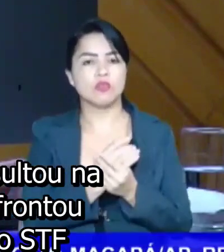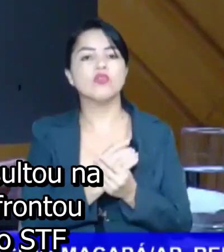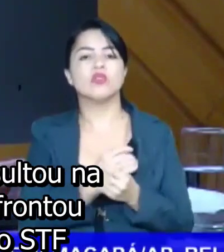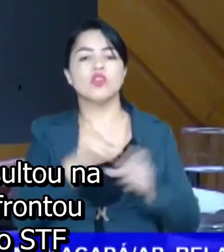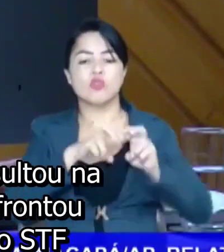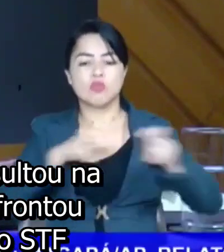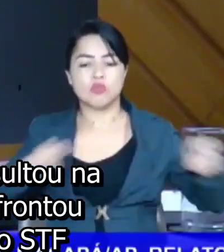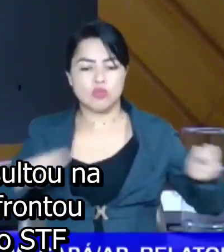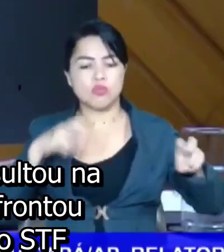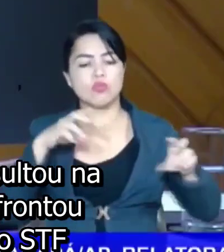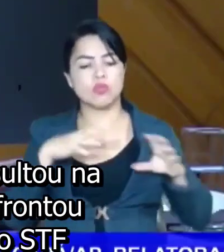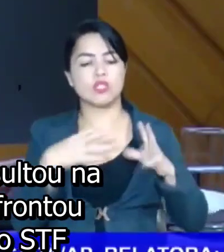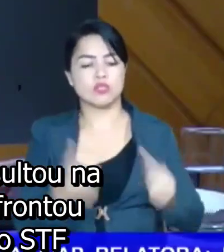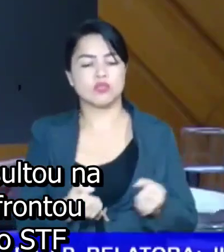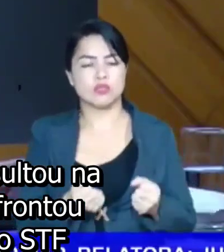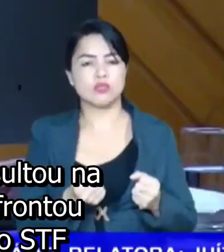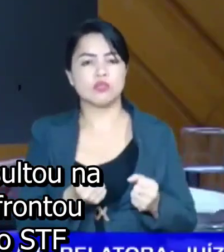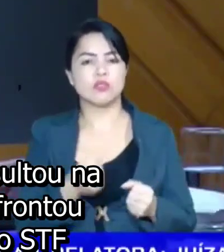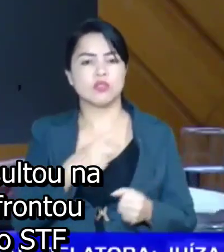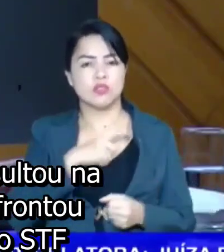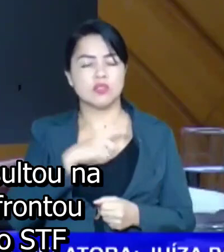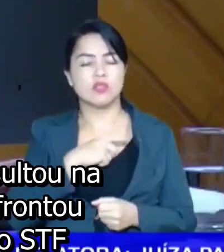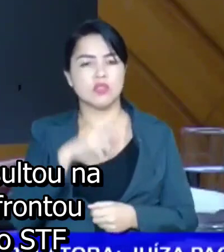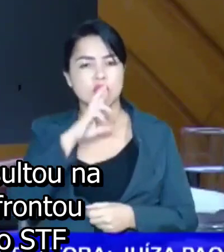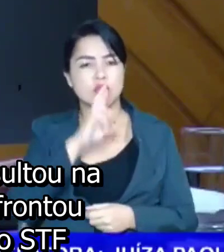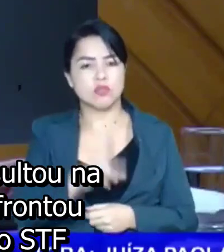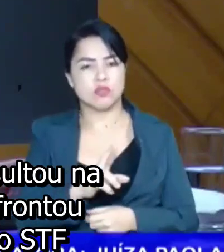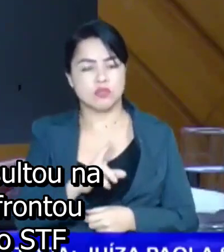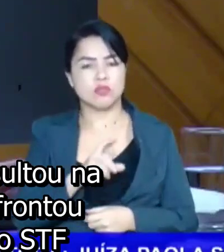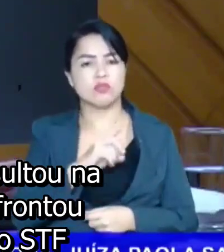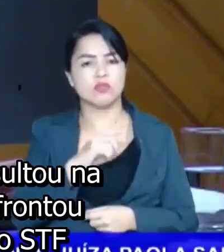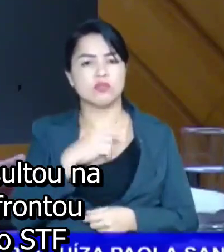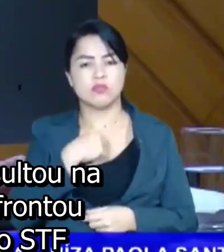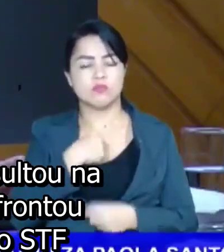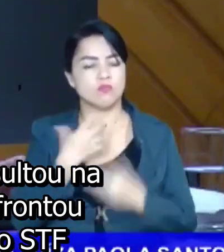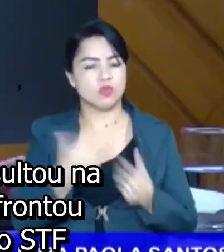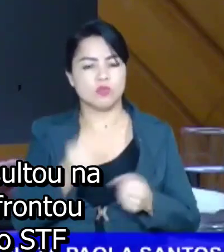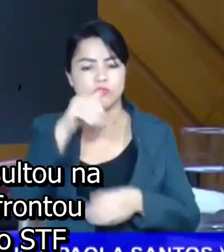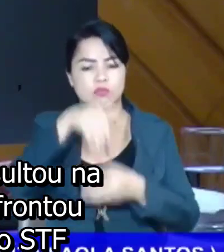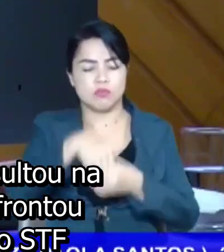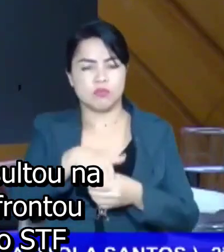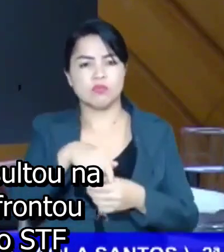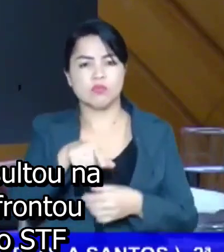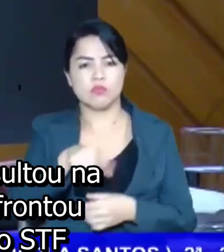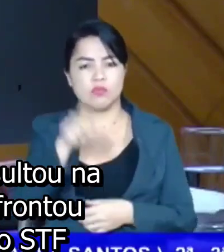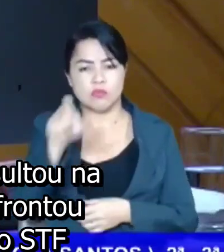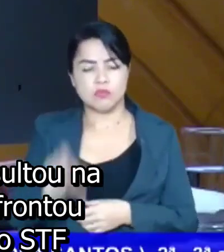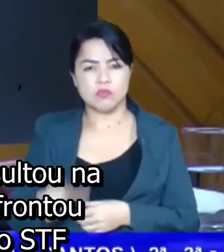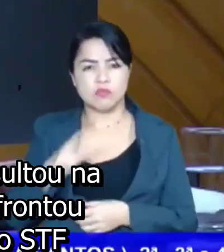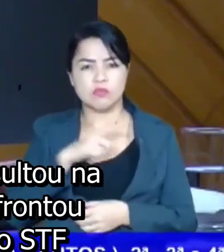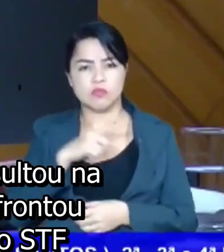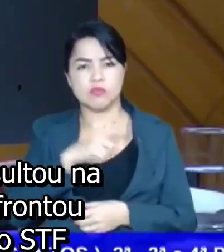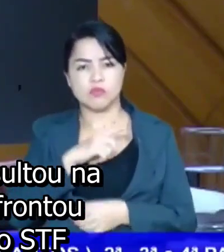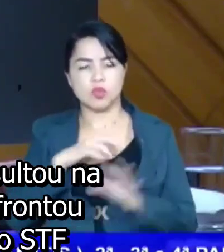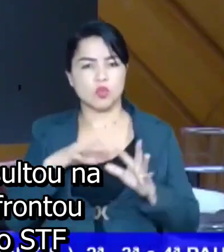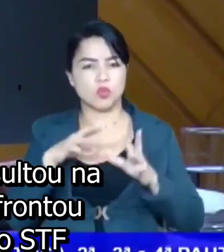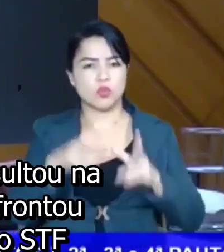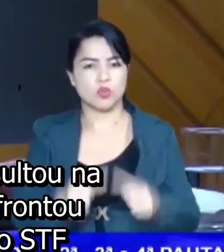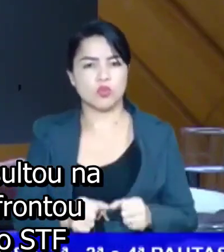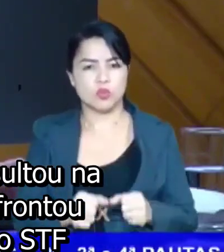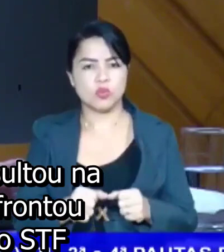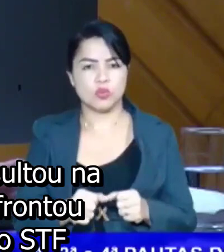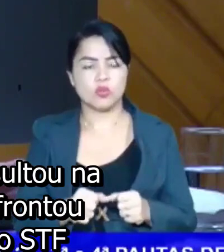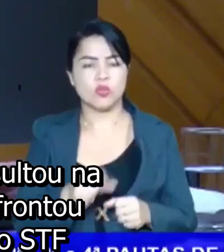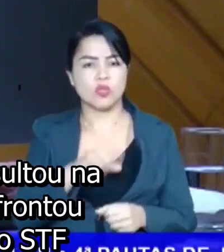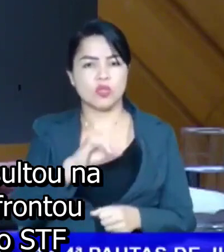em julgado e resultou na inelegibilidade do agravante. Todavia, a decisão afrontou dispositivos constitucionais e